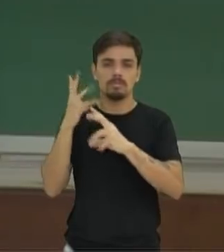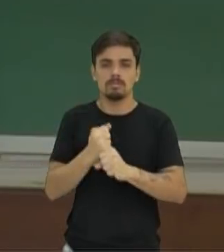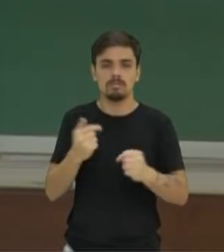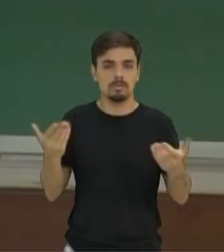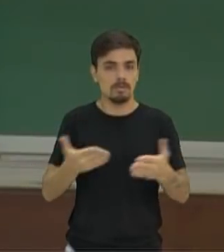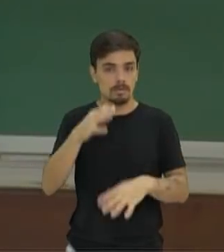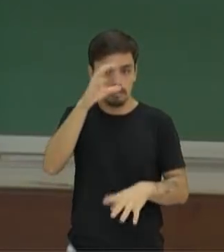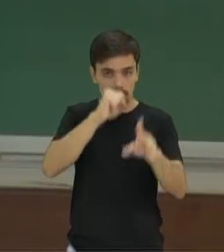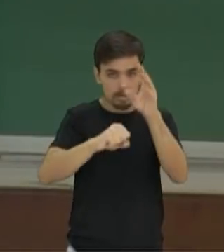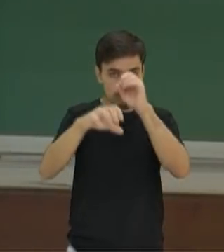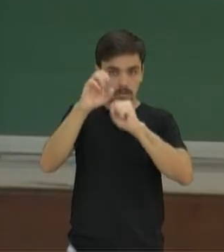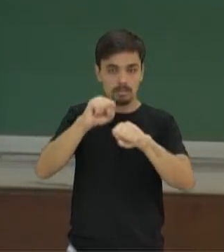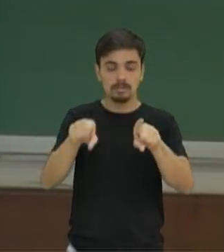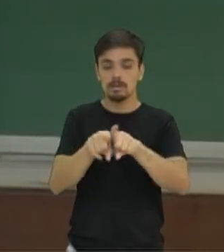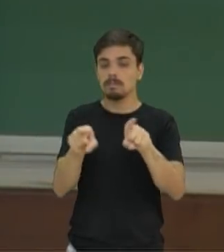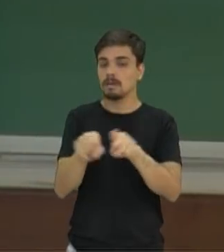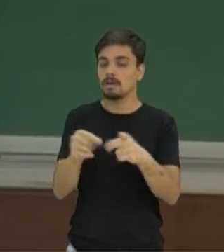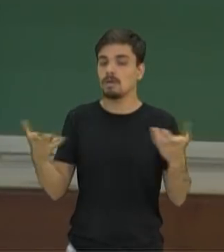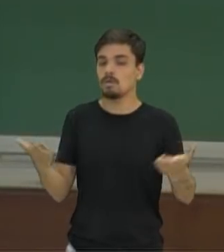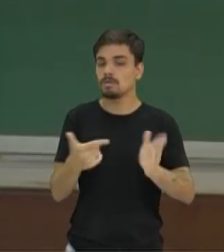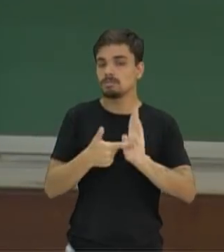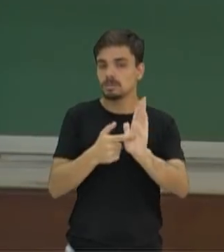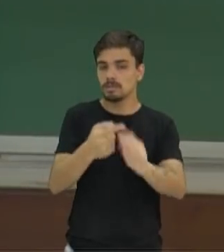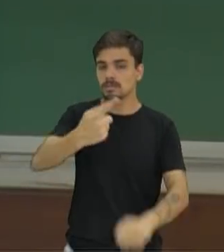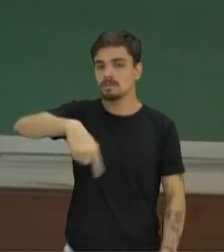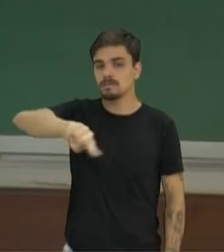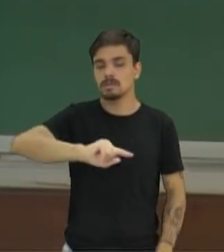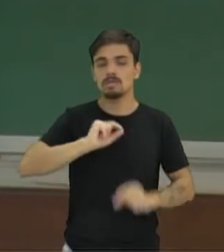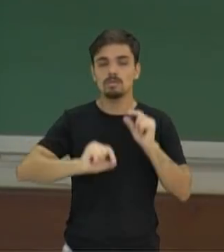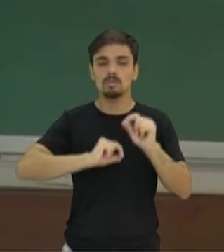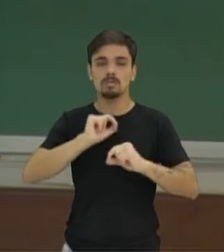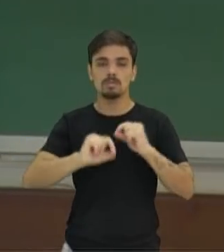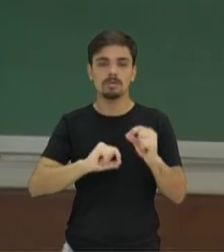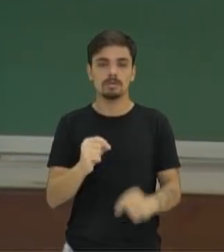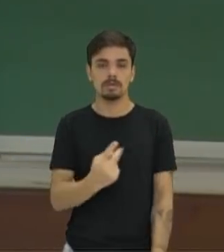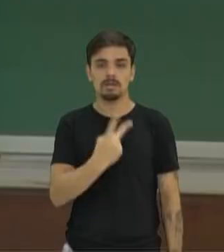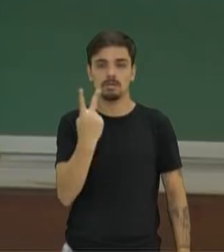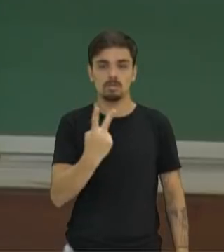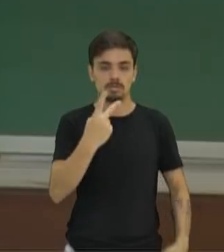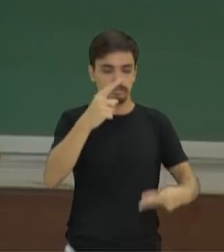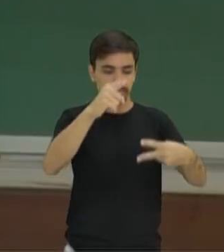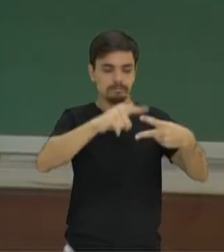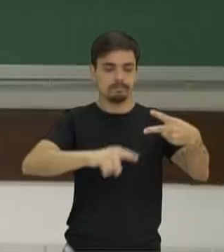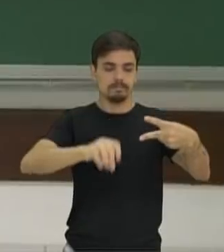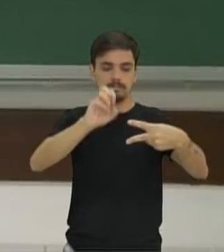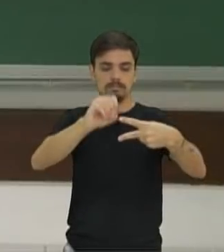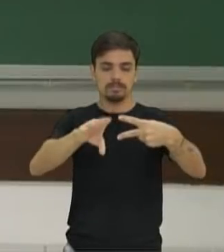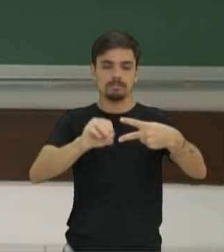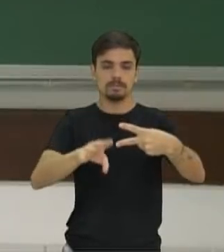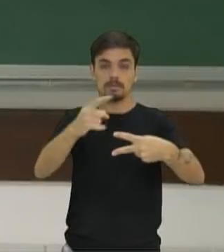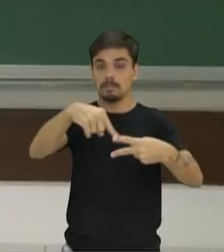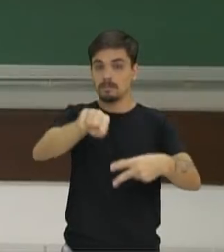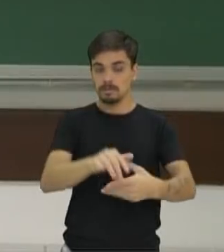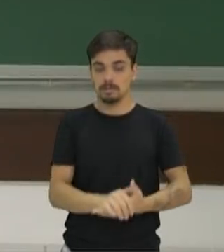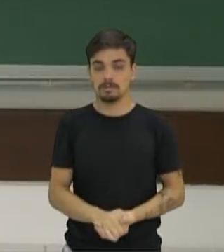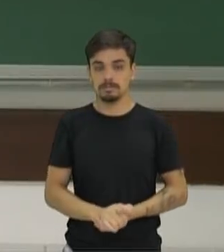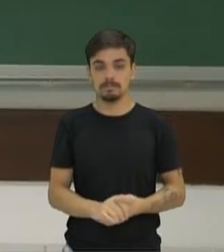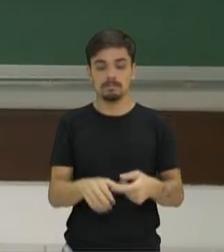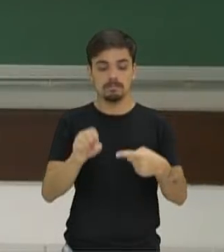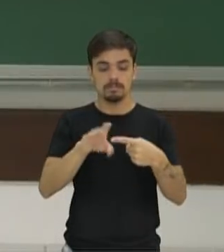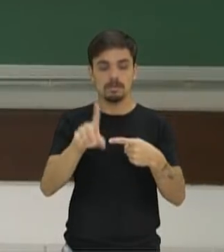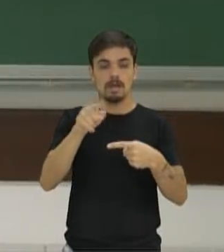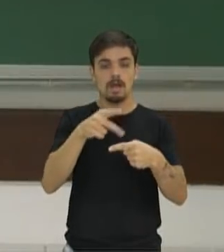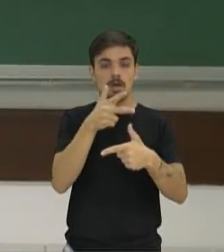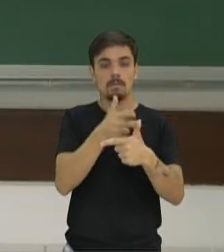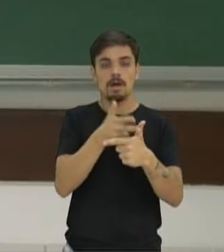de hoje. E eu vou deixar para vocês duas dicas, duas sugestões aí. Uma de uma